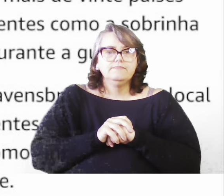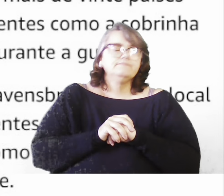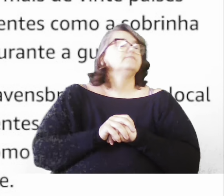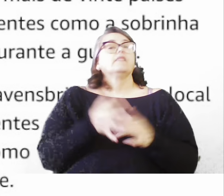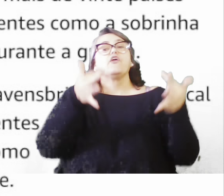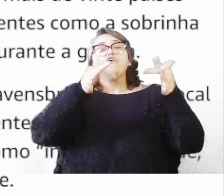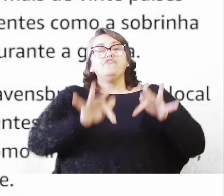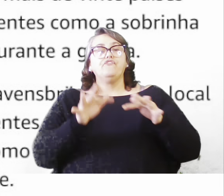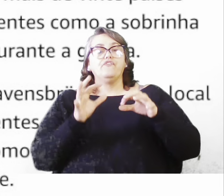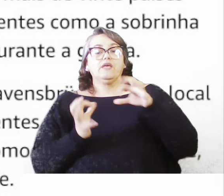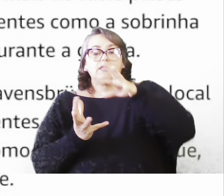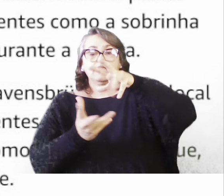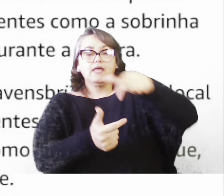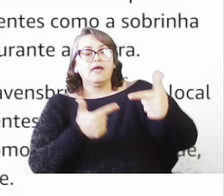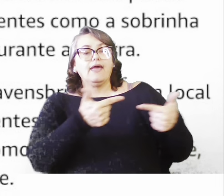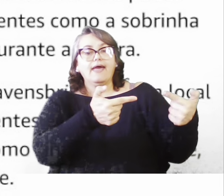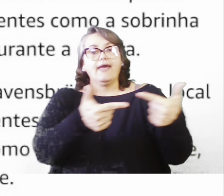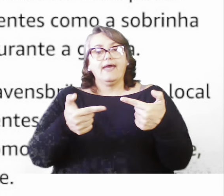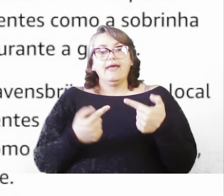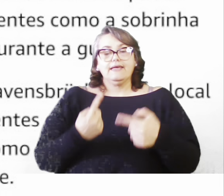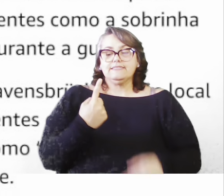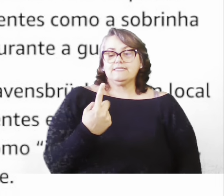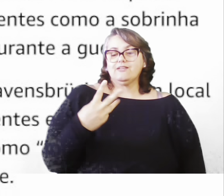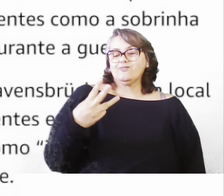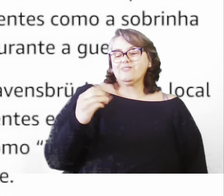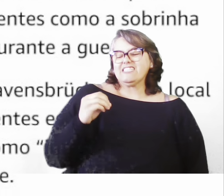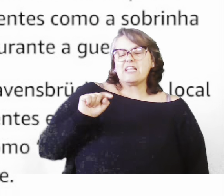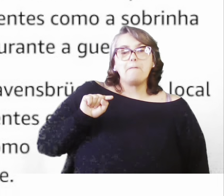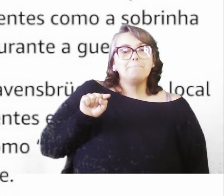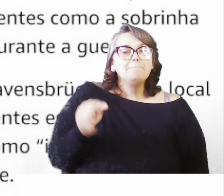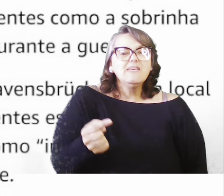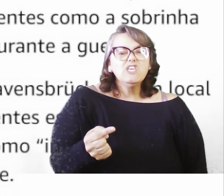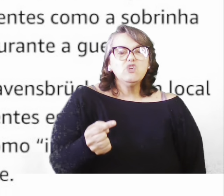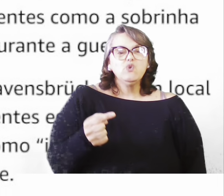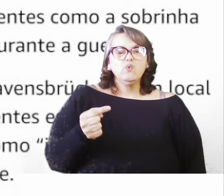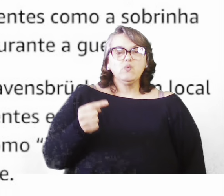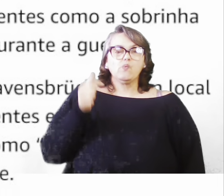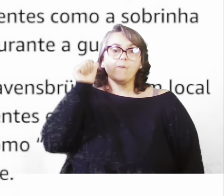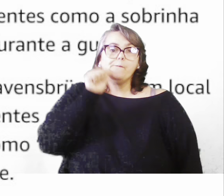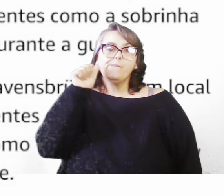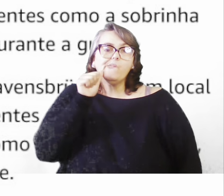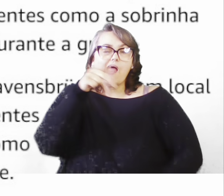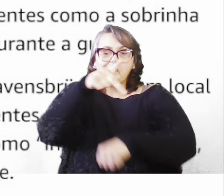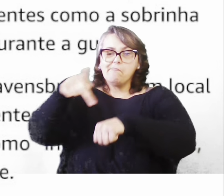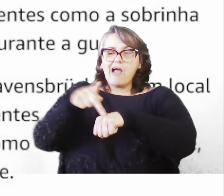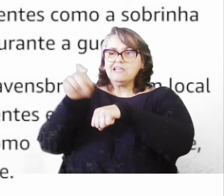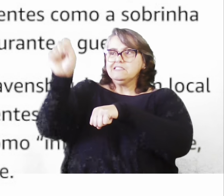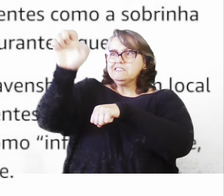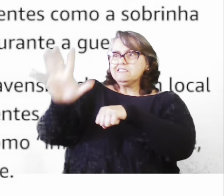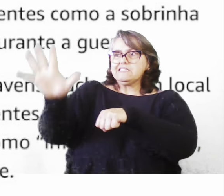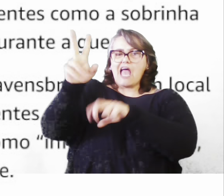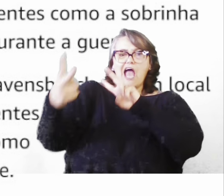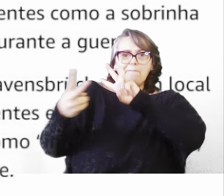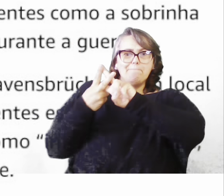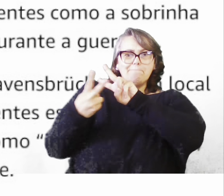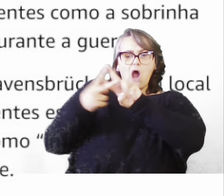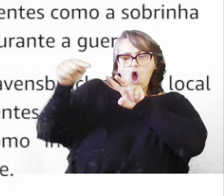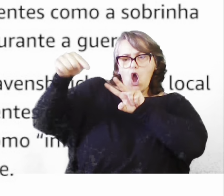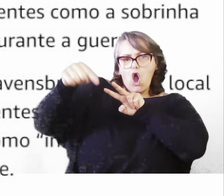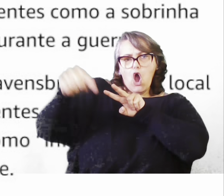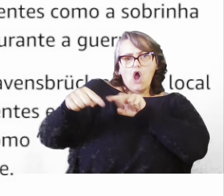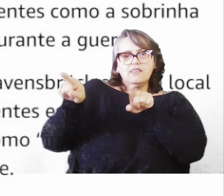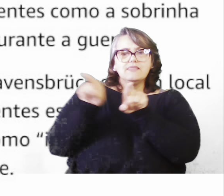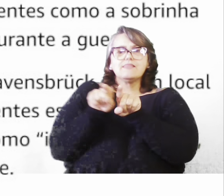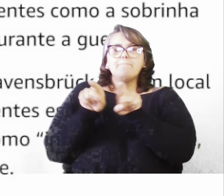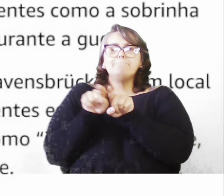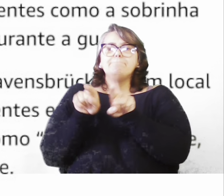nazista. No fim da guerra, 130 mil mulheres de mais de 20 países europeus foram